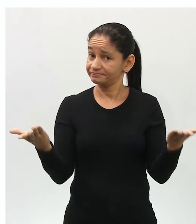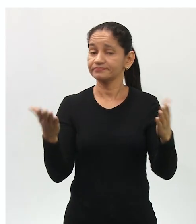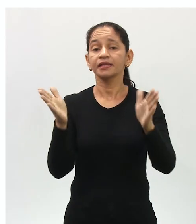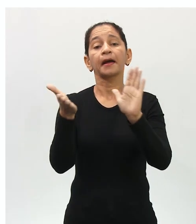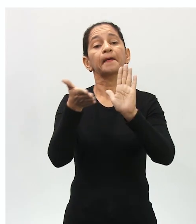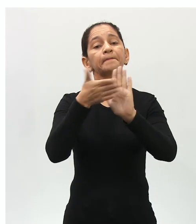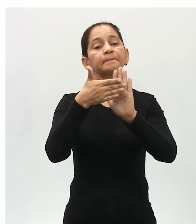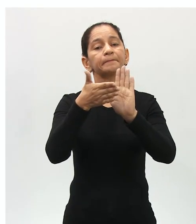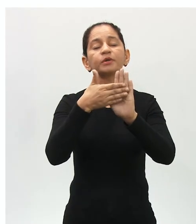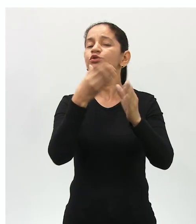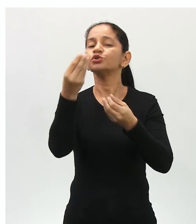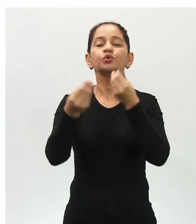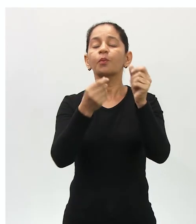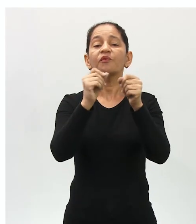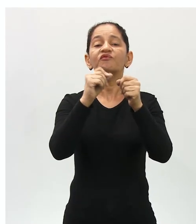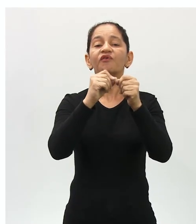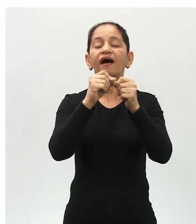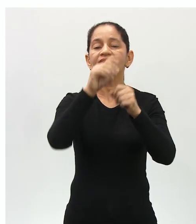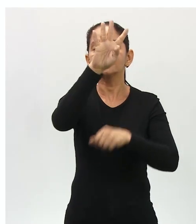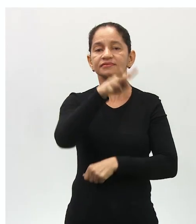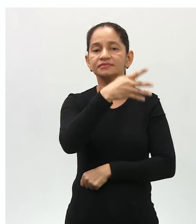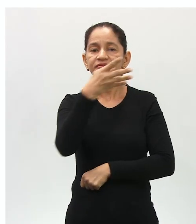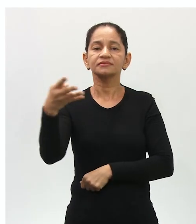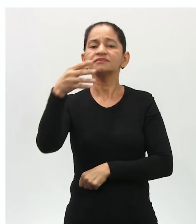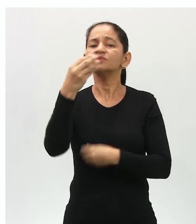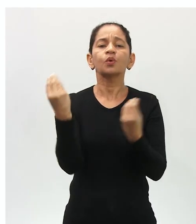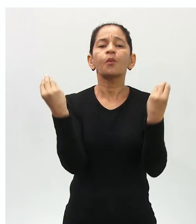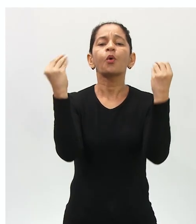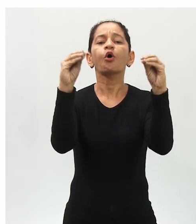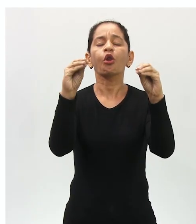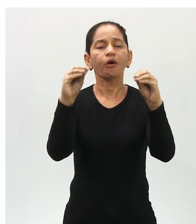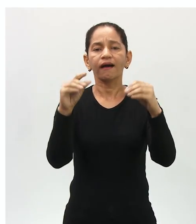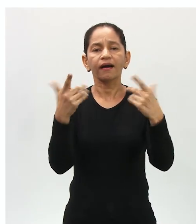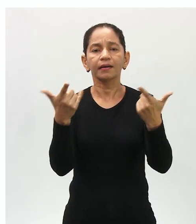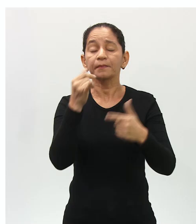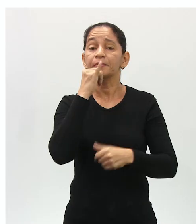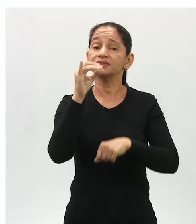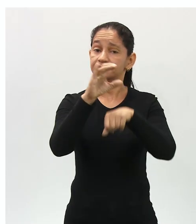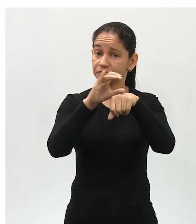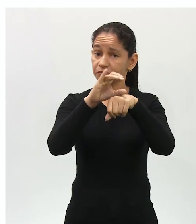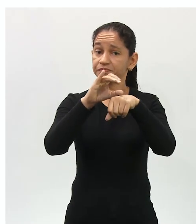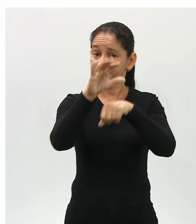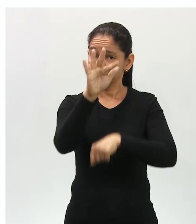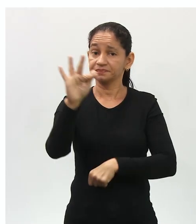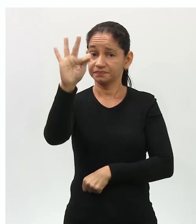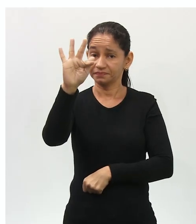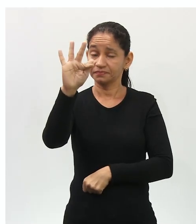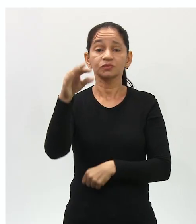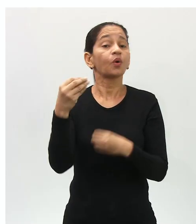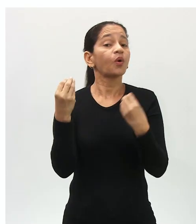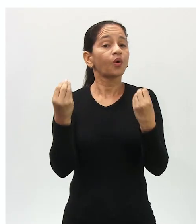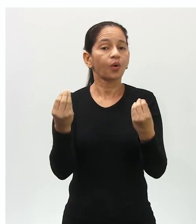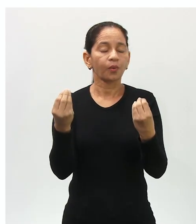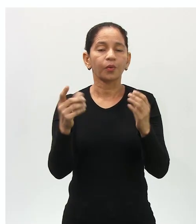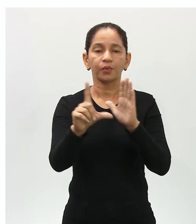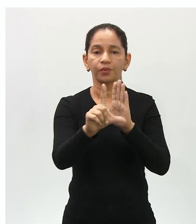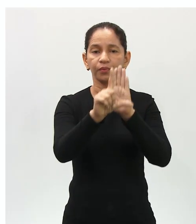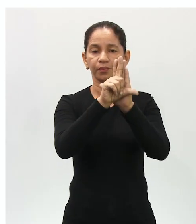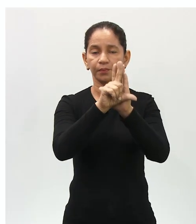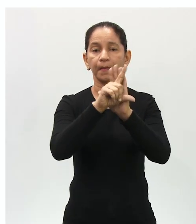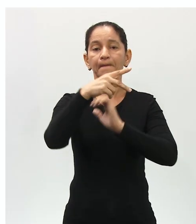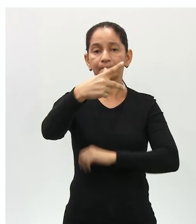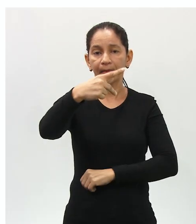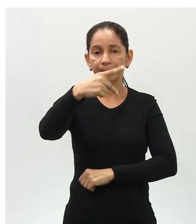então na elaboração da proposta orçamentária, né? Que de acordo com a Constituição Federal, a lei que institui